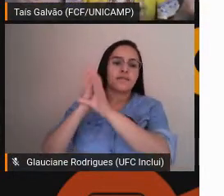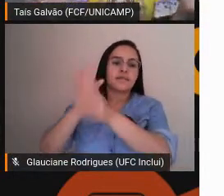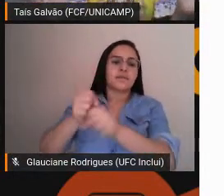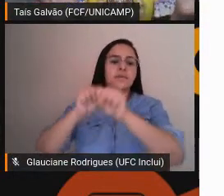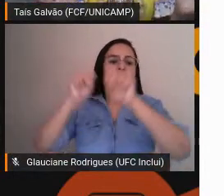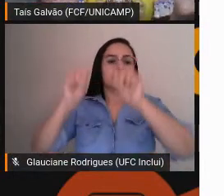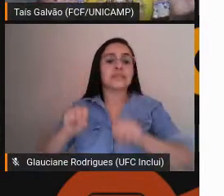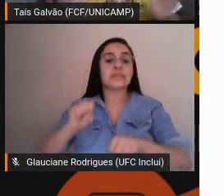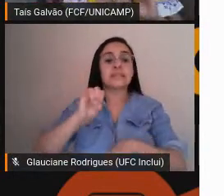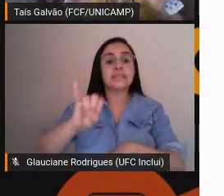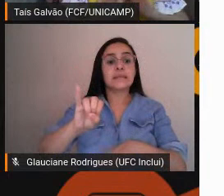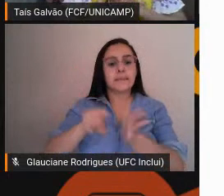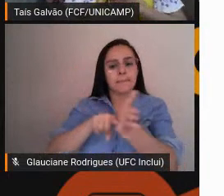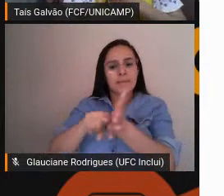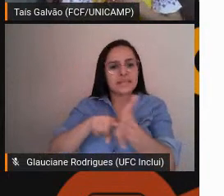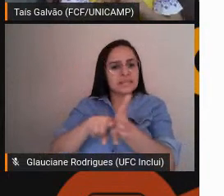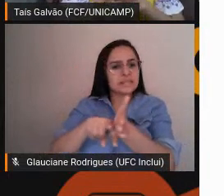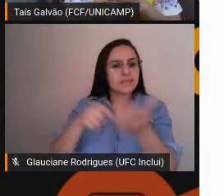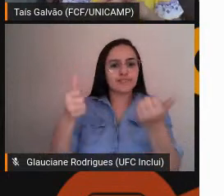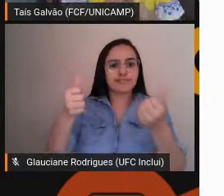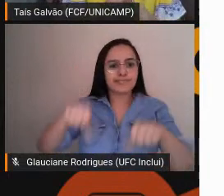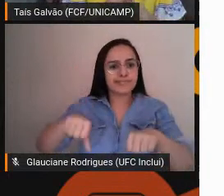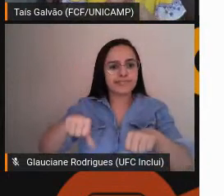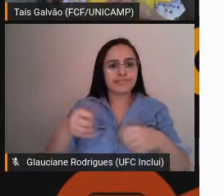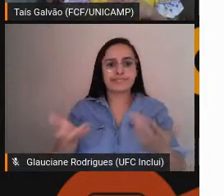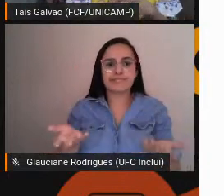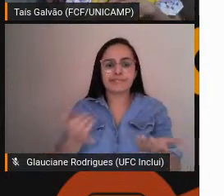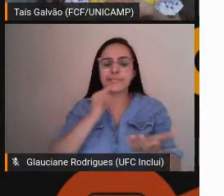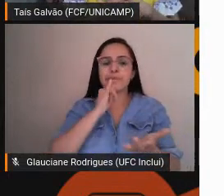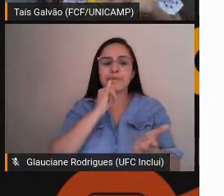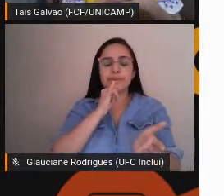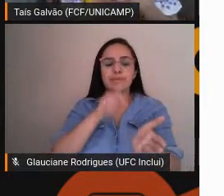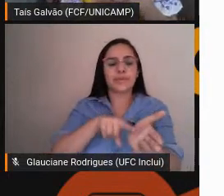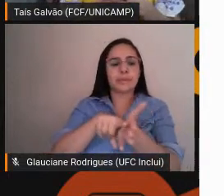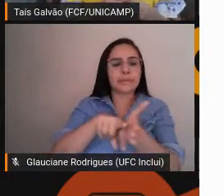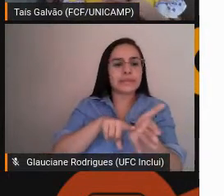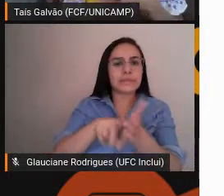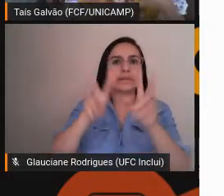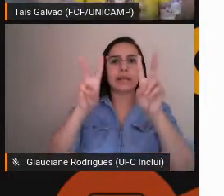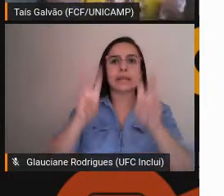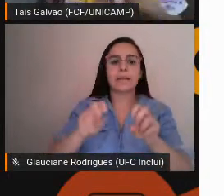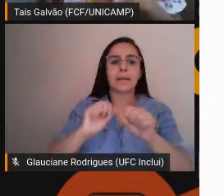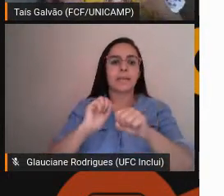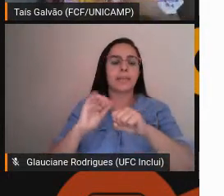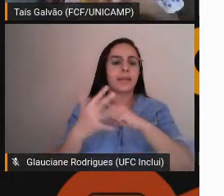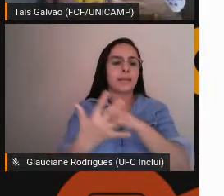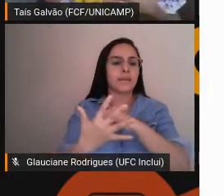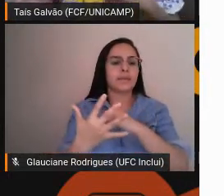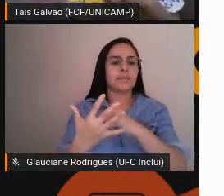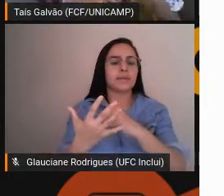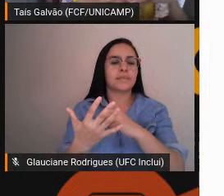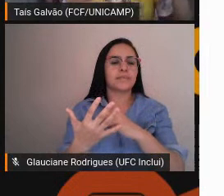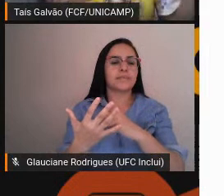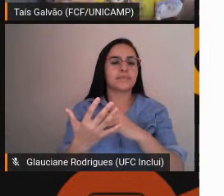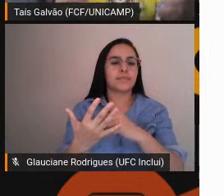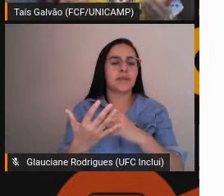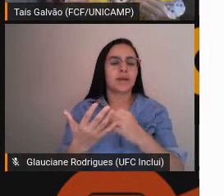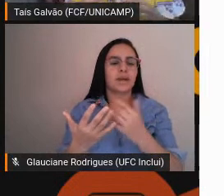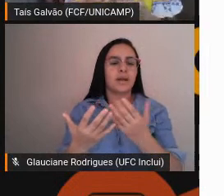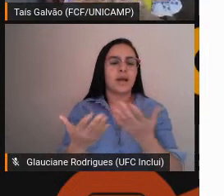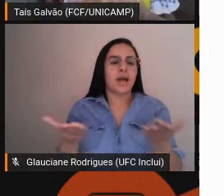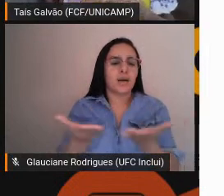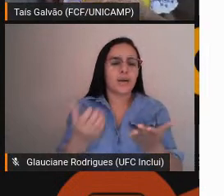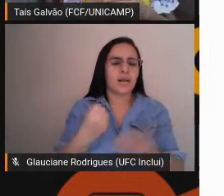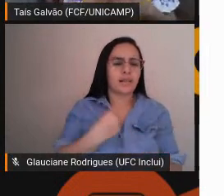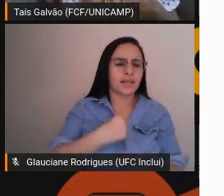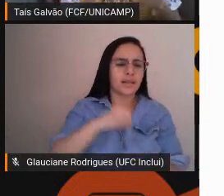sua pesquisa não deu certo. Ah, eu tinha que fazer uma pesquisa devido à pandemia, eu tenho que agora defender e eu vou fazer uma